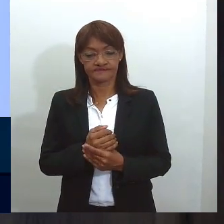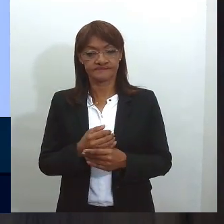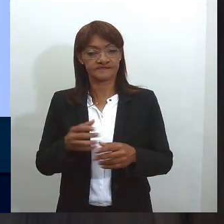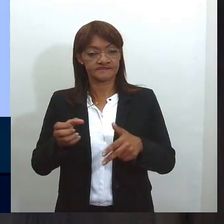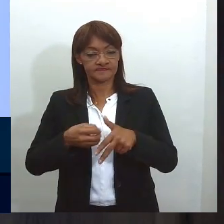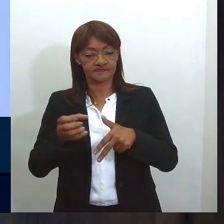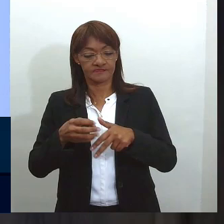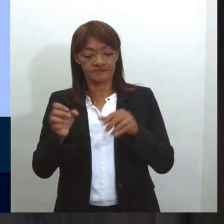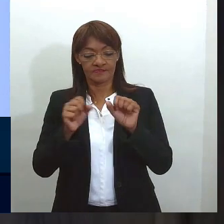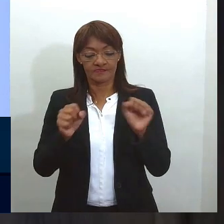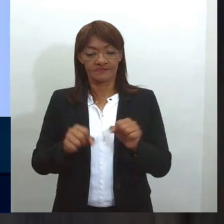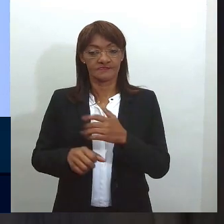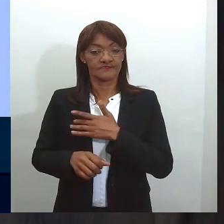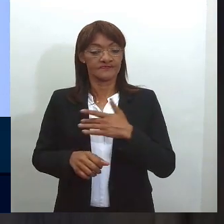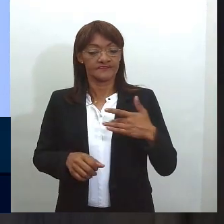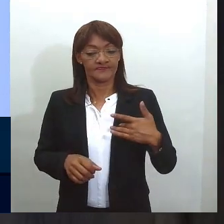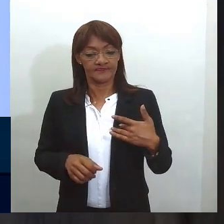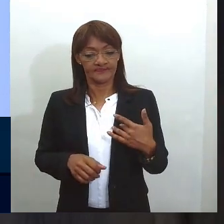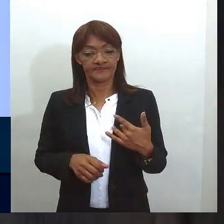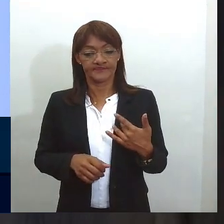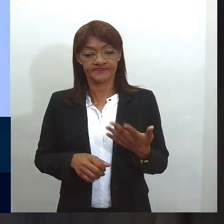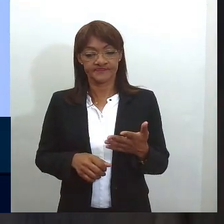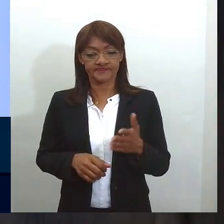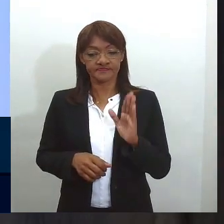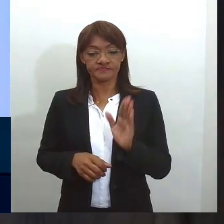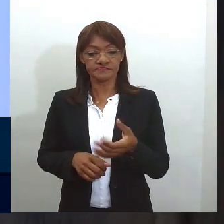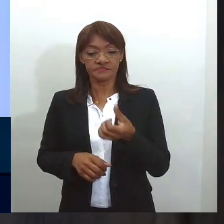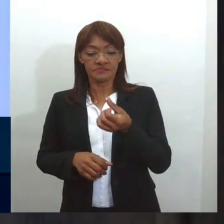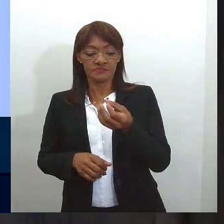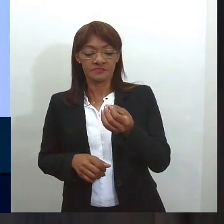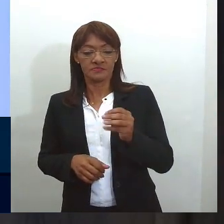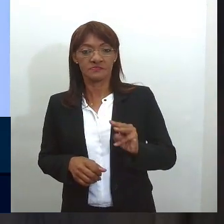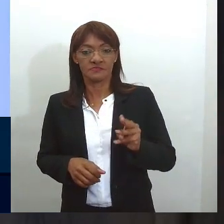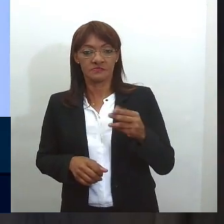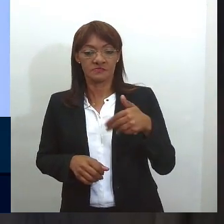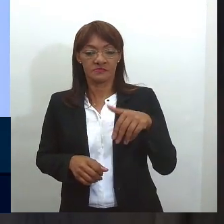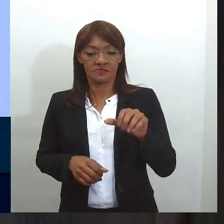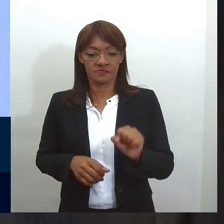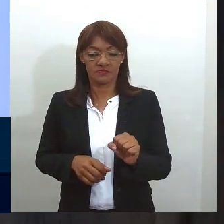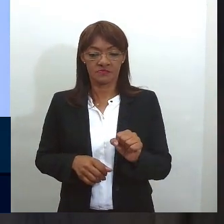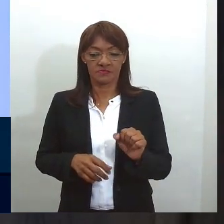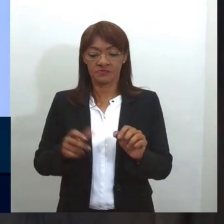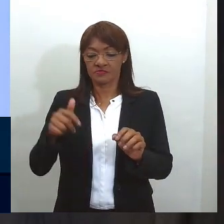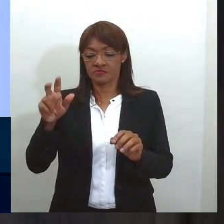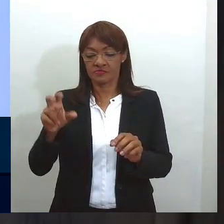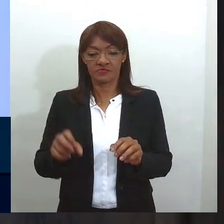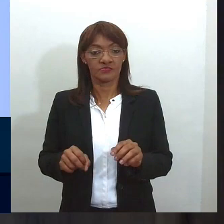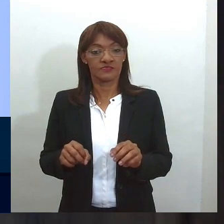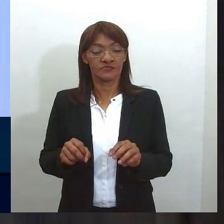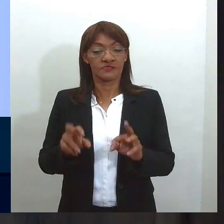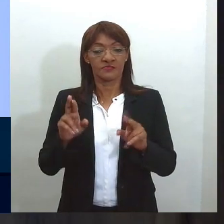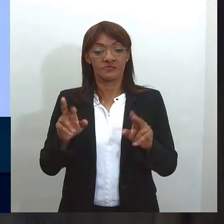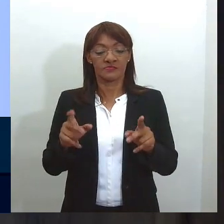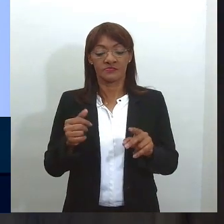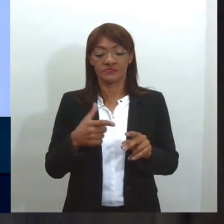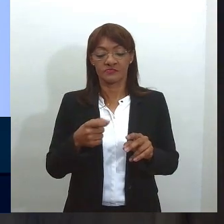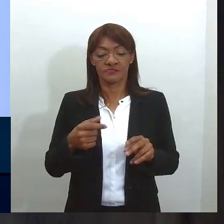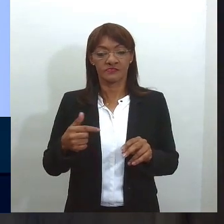foi 60 milhões a mais, cerca de 60 milhões a mais do que em 2022, que a gente teve de despesa na saúde.